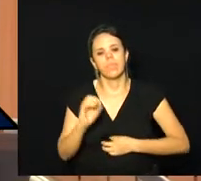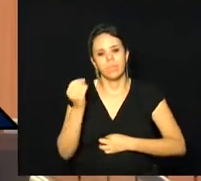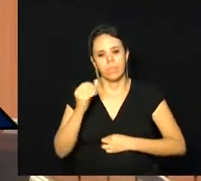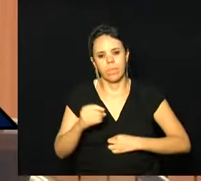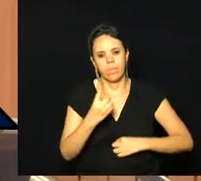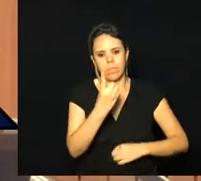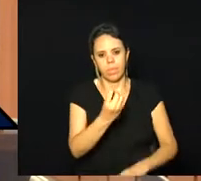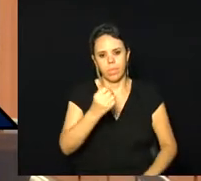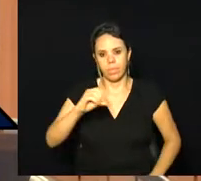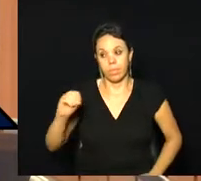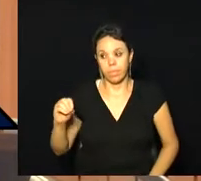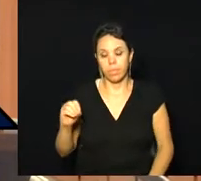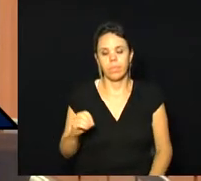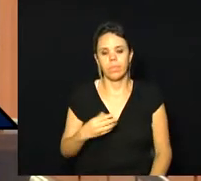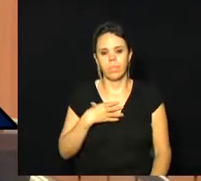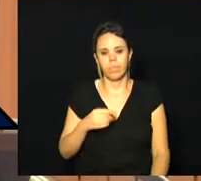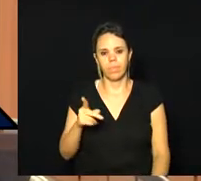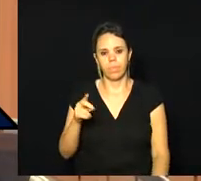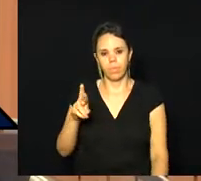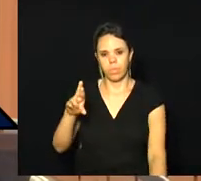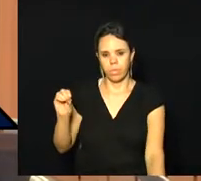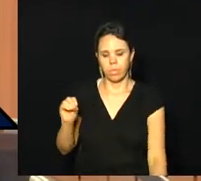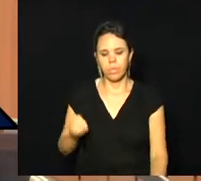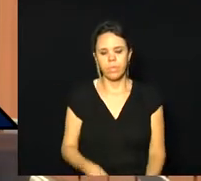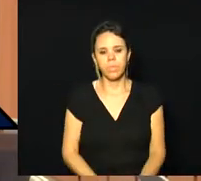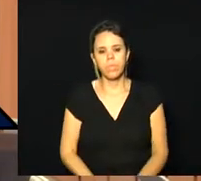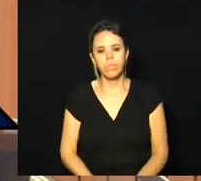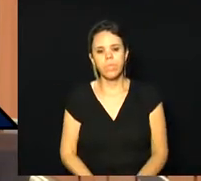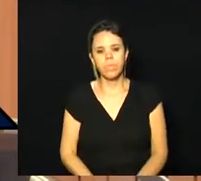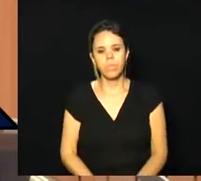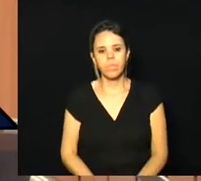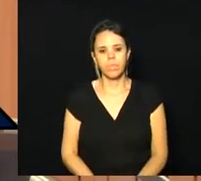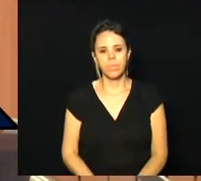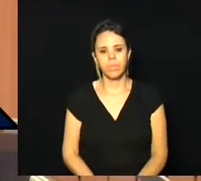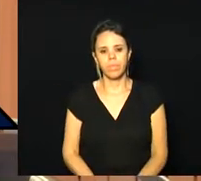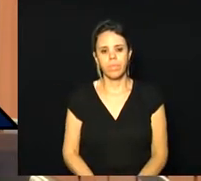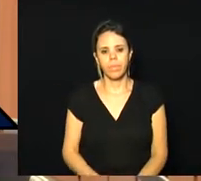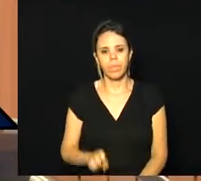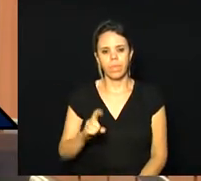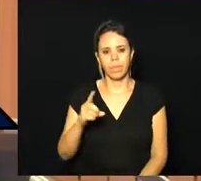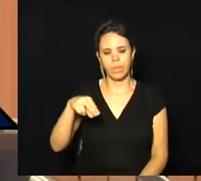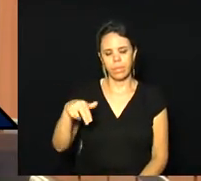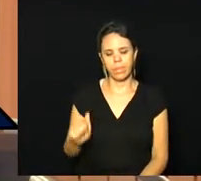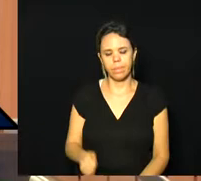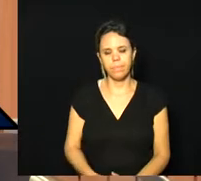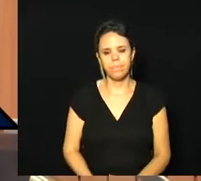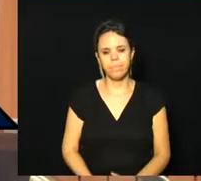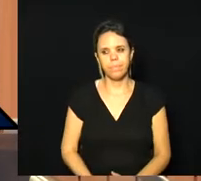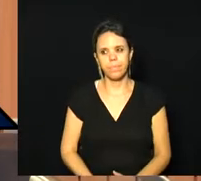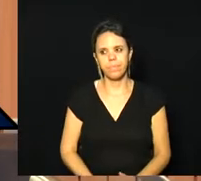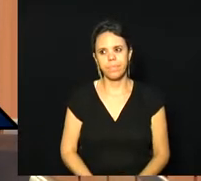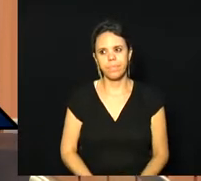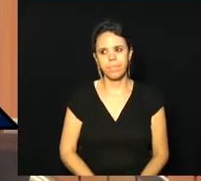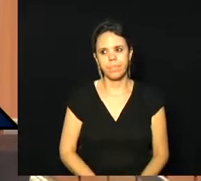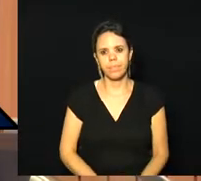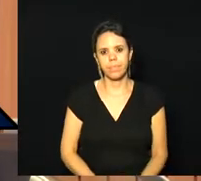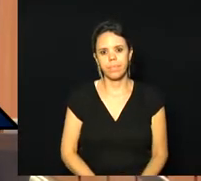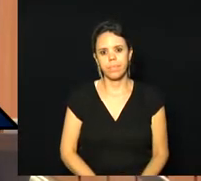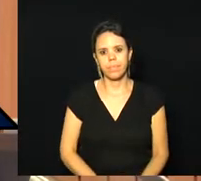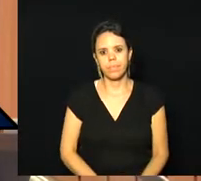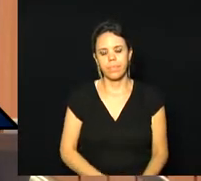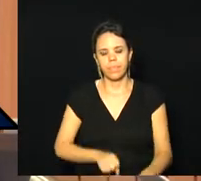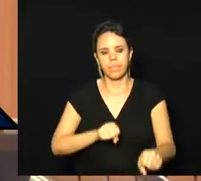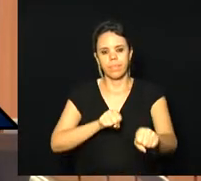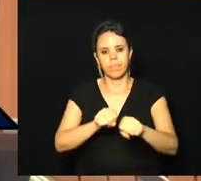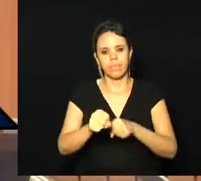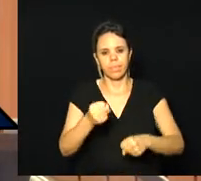18/10/1990, filho do senhor Pedro Luiz da Silva e da senhora Edna Maria do Nascimento, e formado